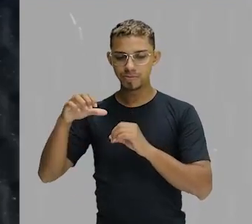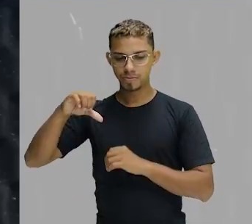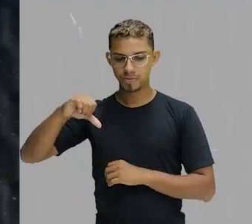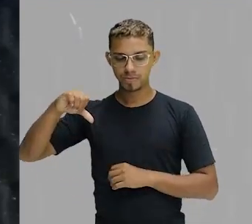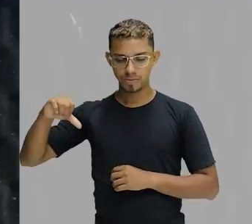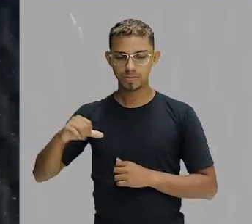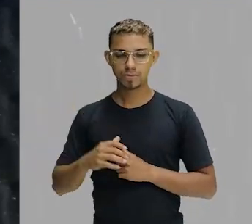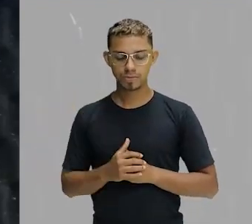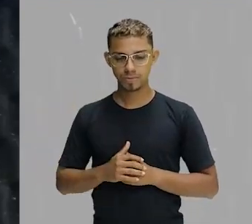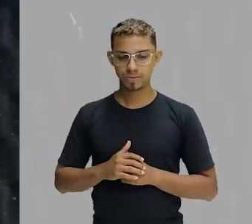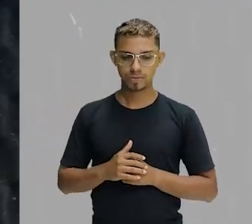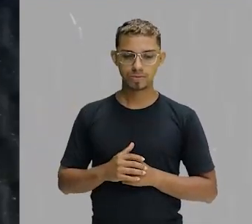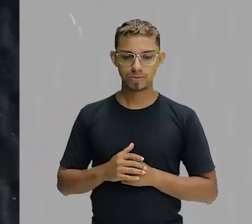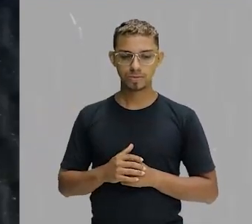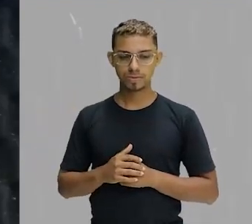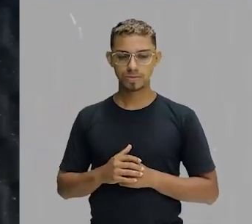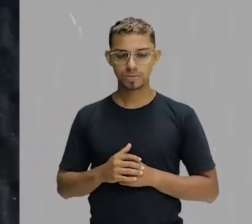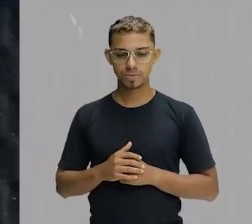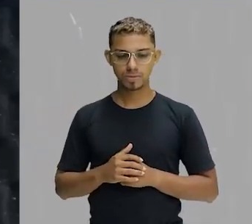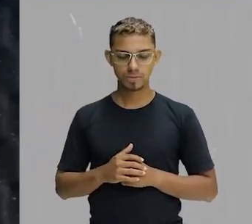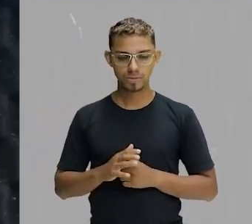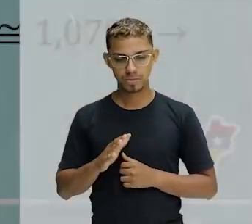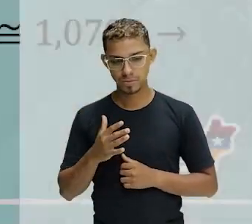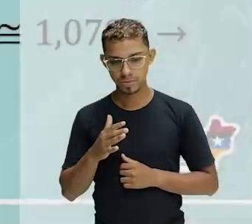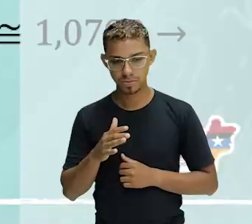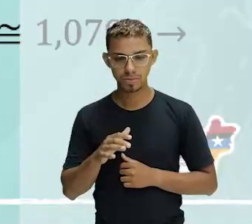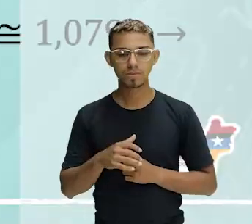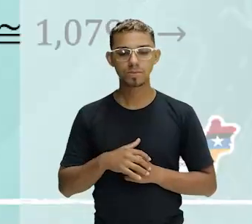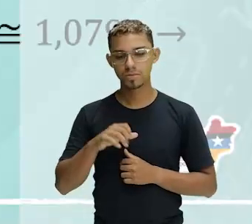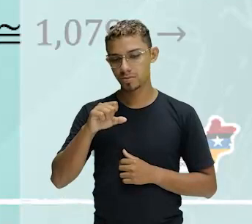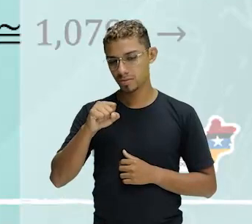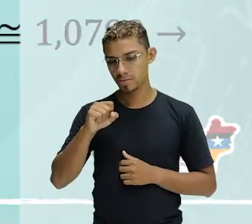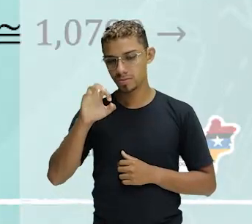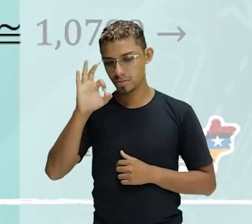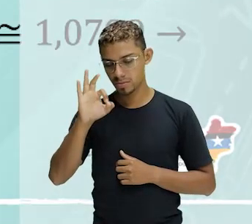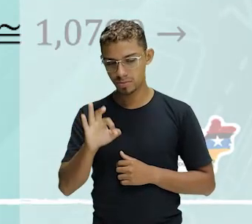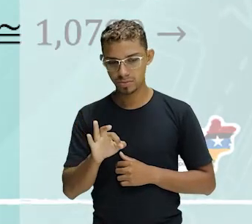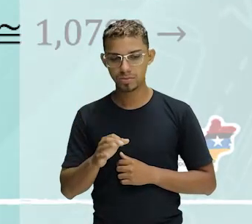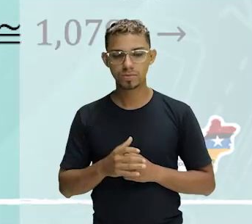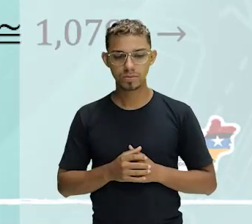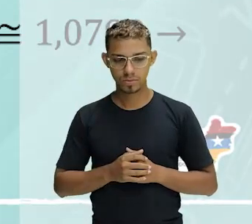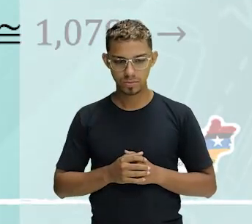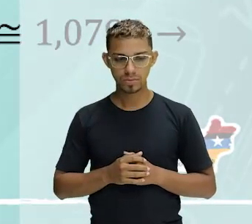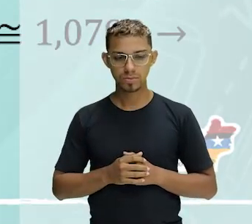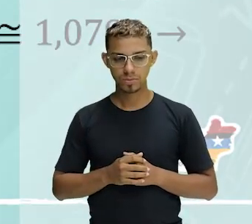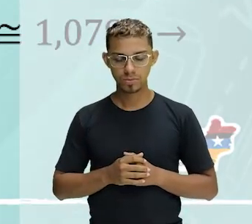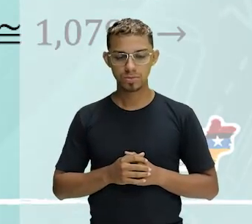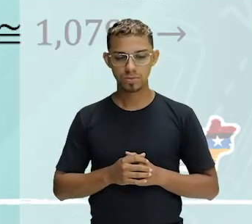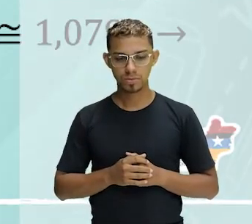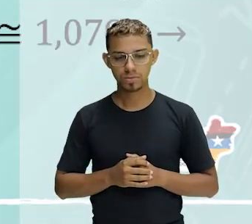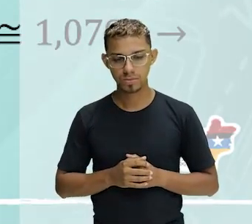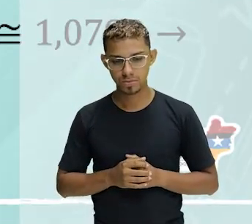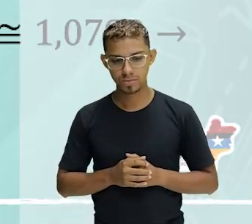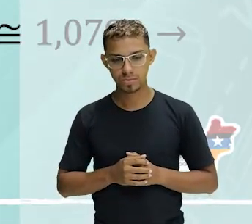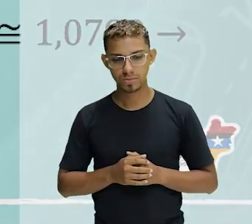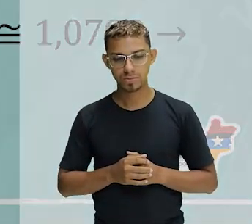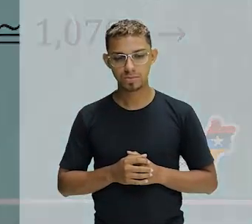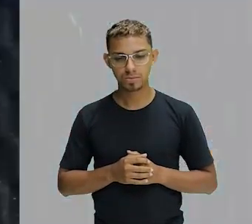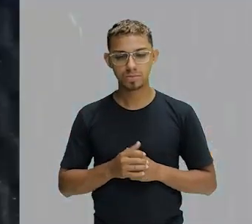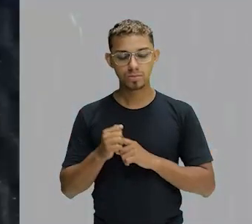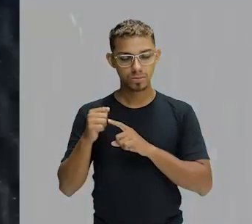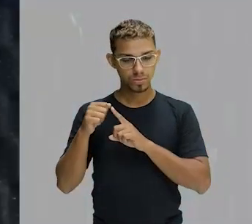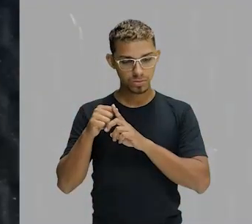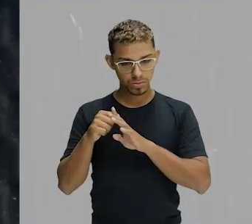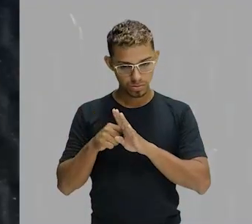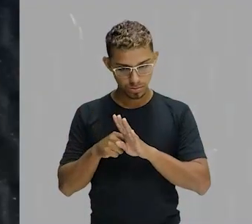0079. Arredondamento. Isso aí vai ficar como? Aproximadamente de 8%, tá? Ao mês. E lembra sempre